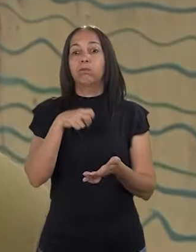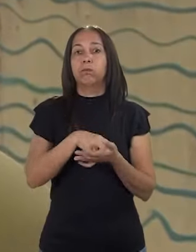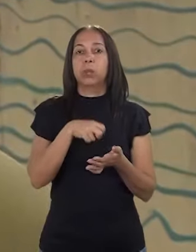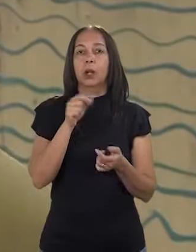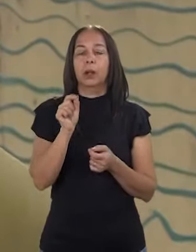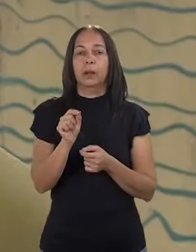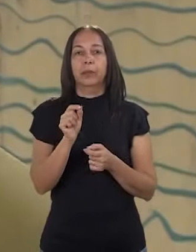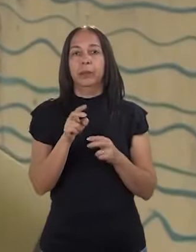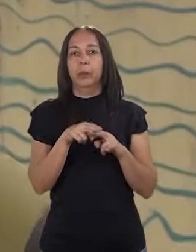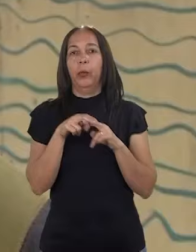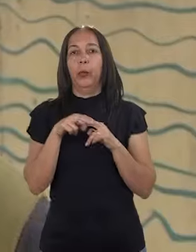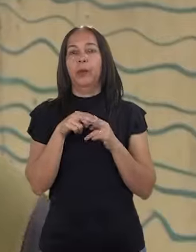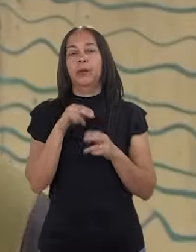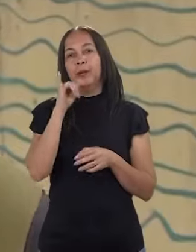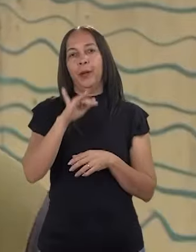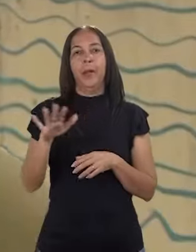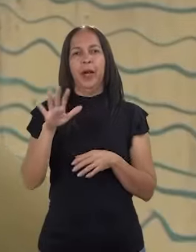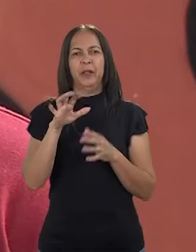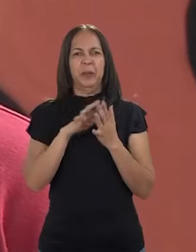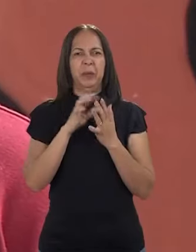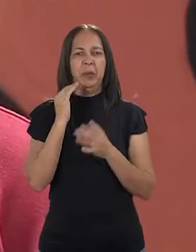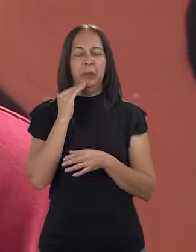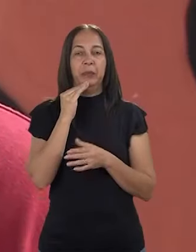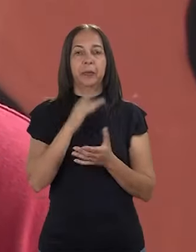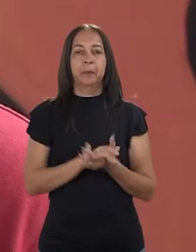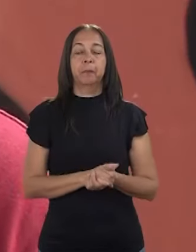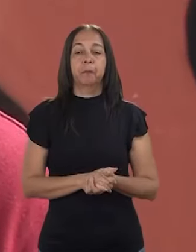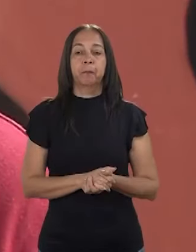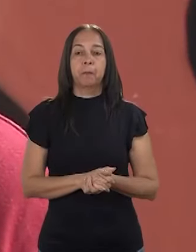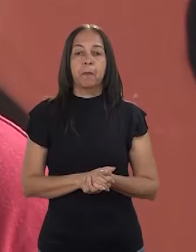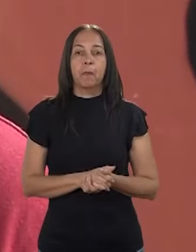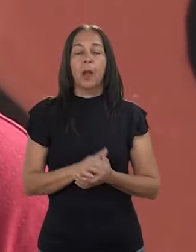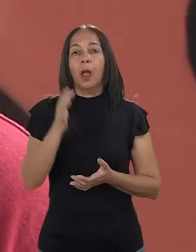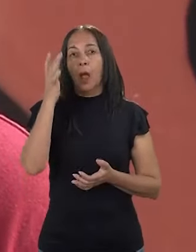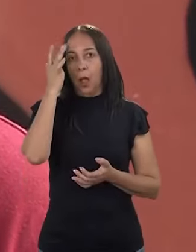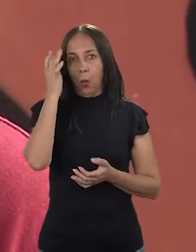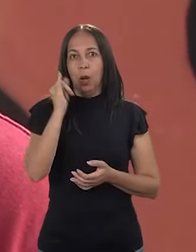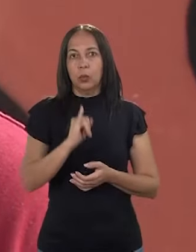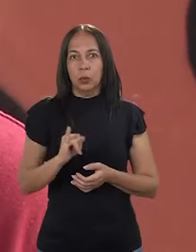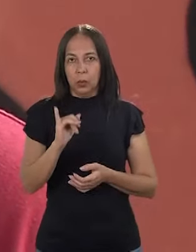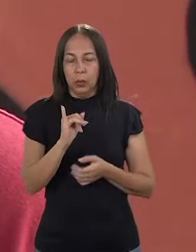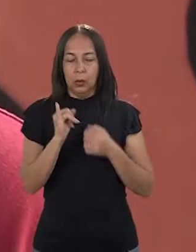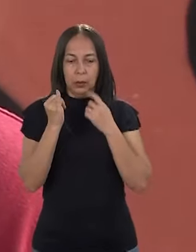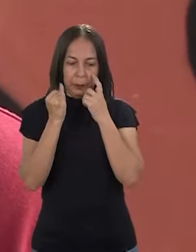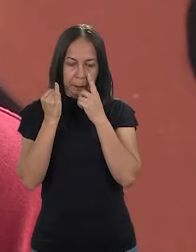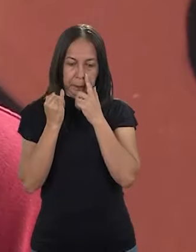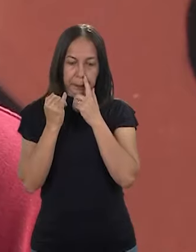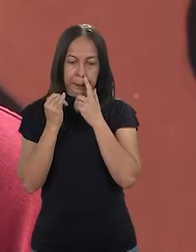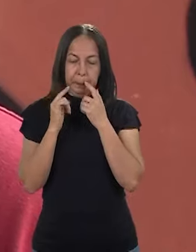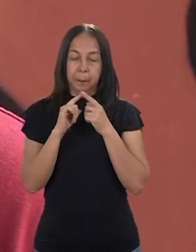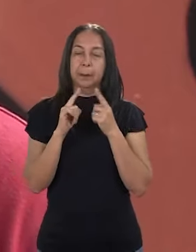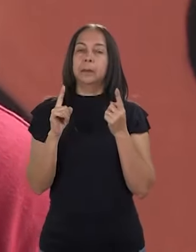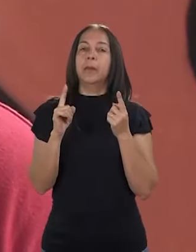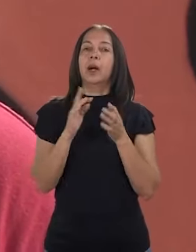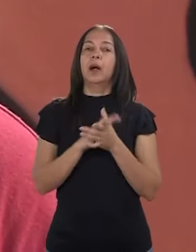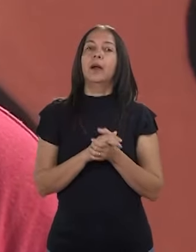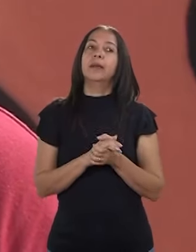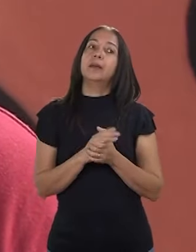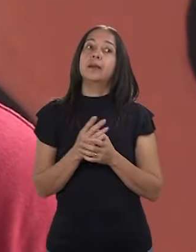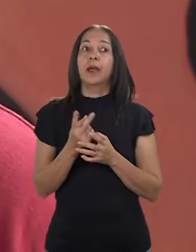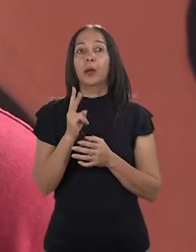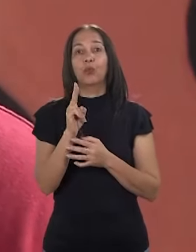estava próximo ao local e não tem interpretação correta da imagem eu acho importante no quesito segurança né mas ao mesmo